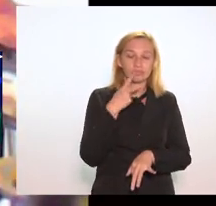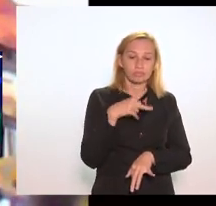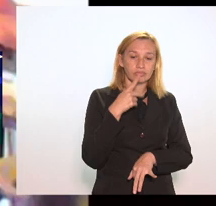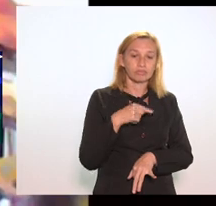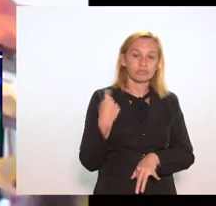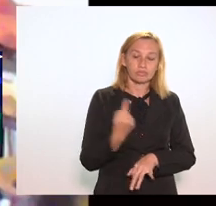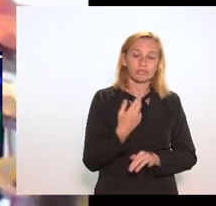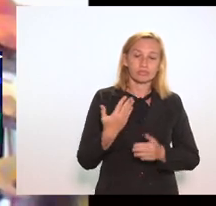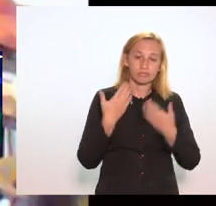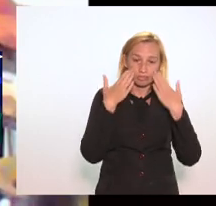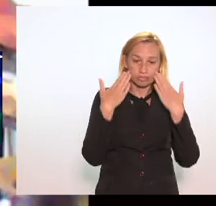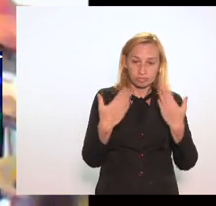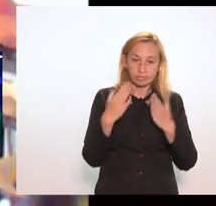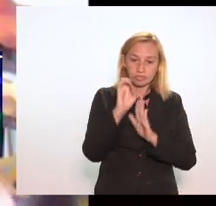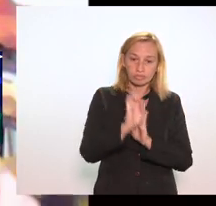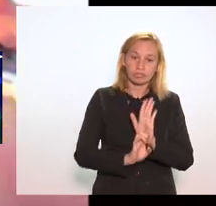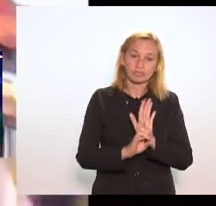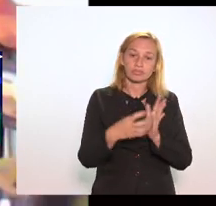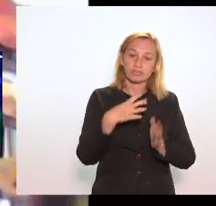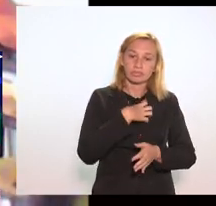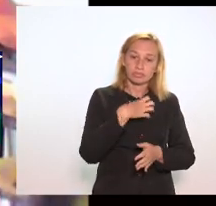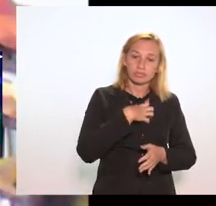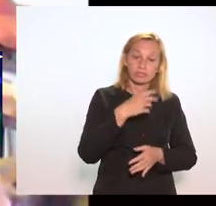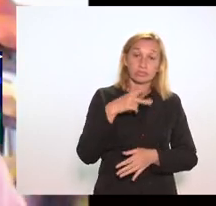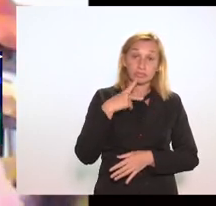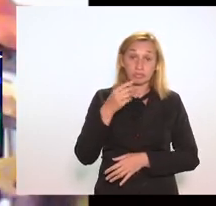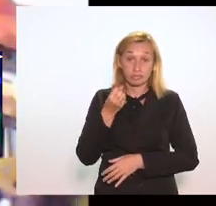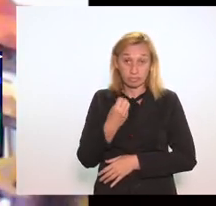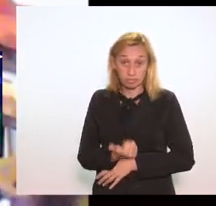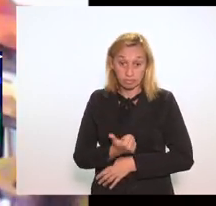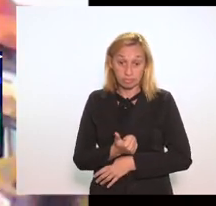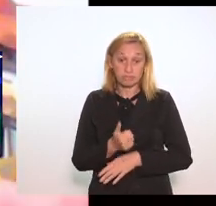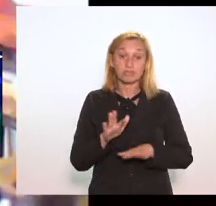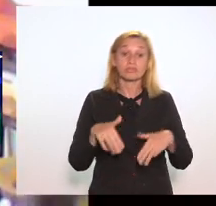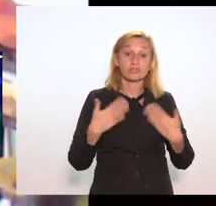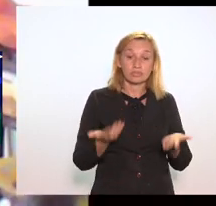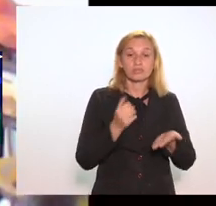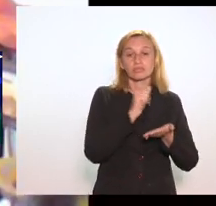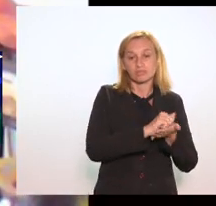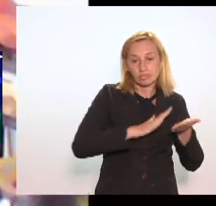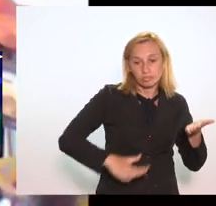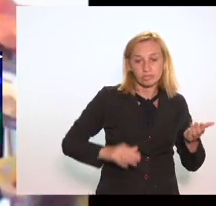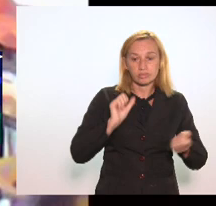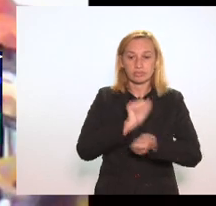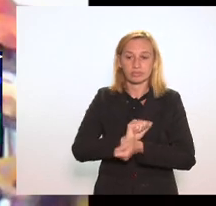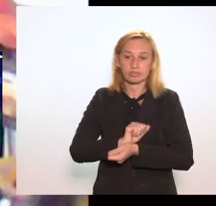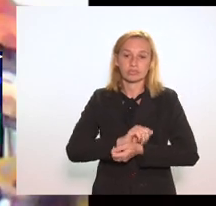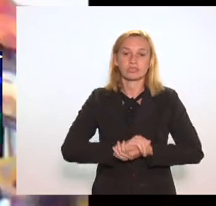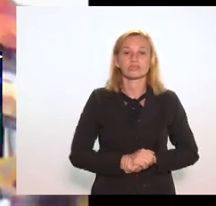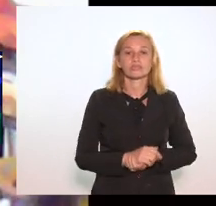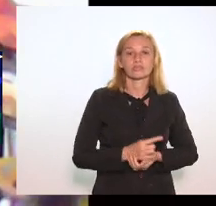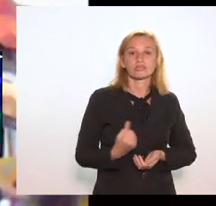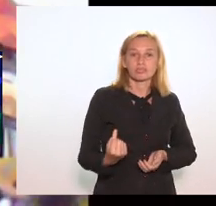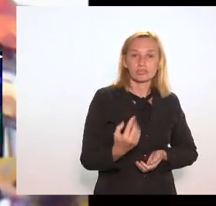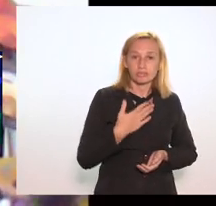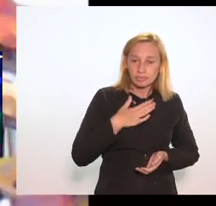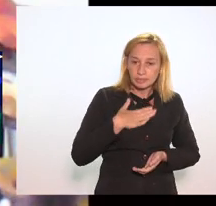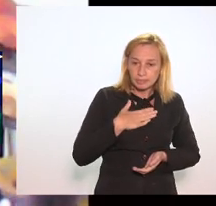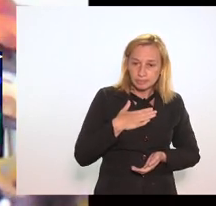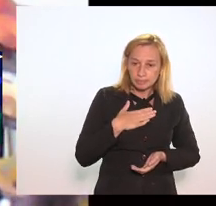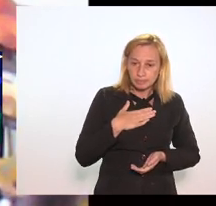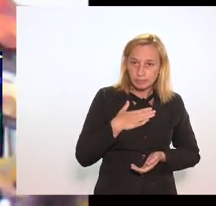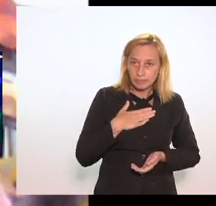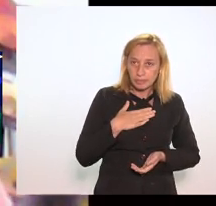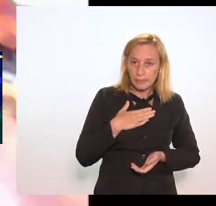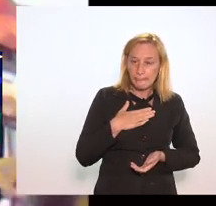dizendo que a gente apresentou emendas no sentido de definir bem quais são as atividades que você paralisado para gente Para mim de